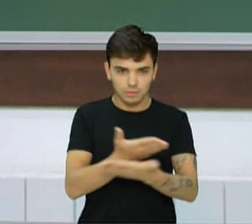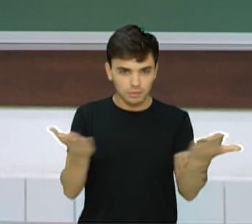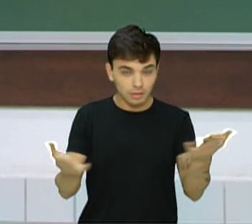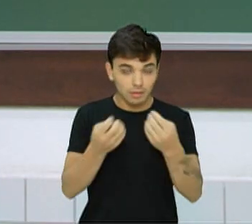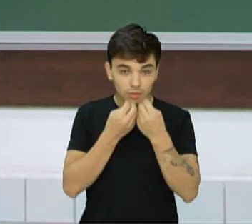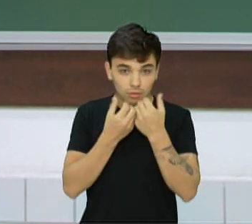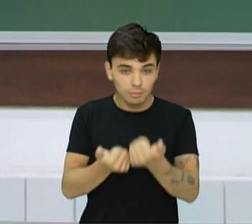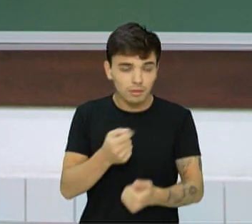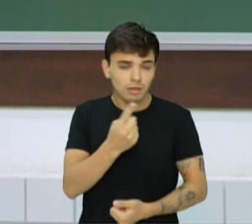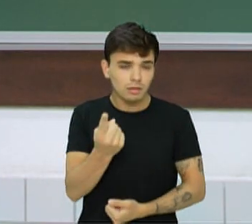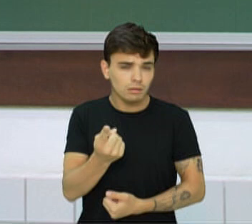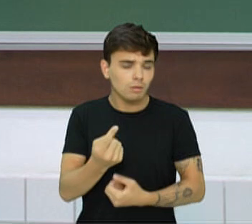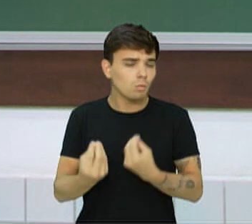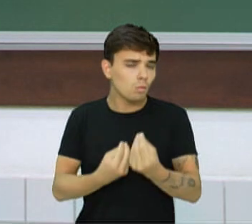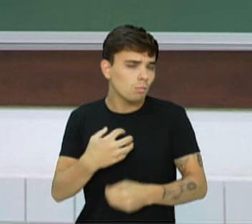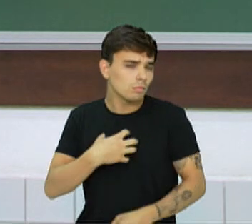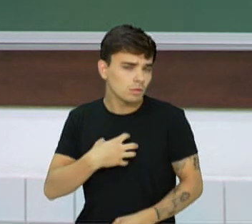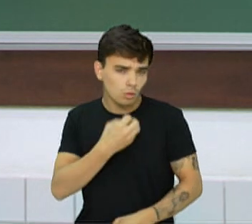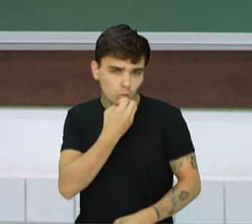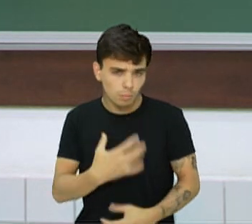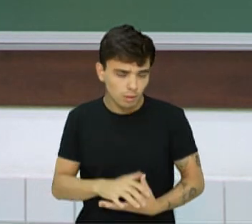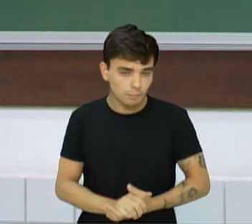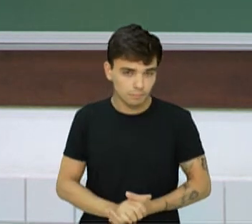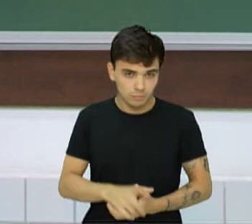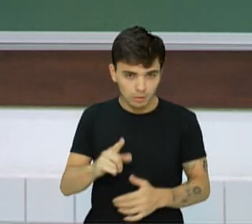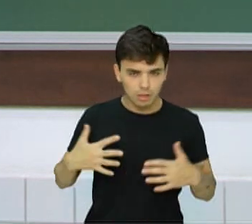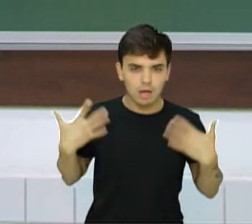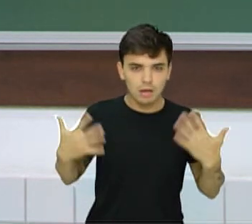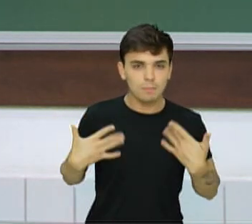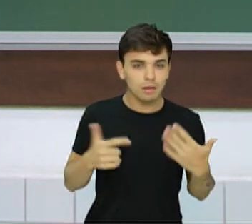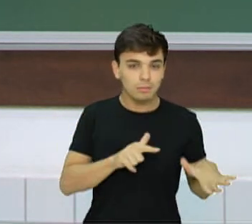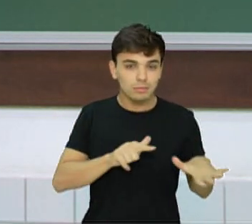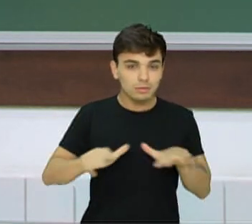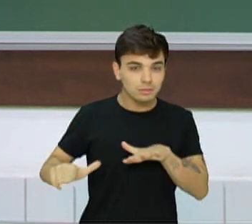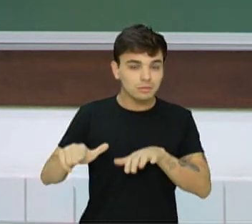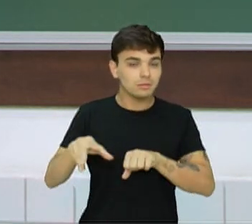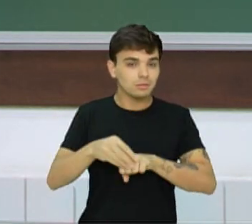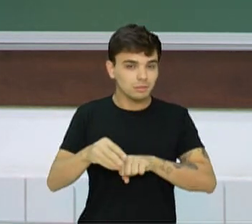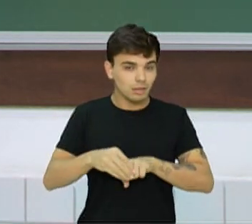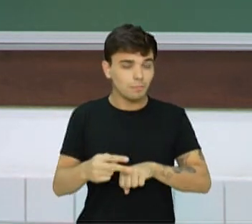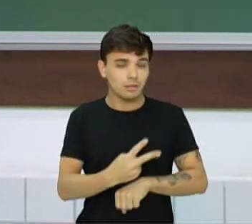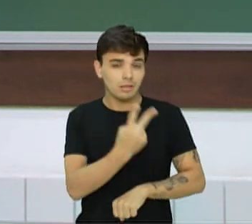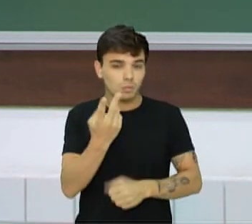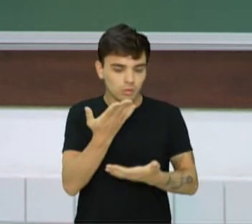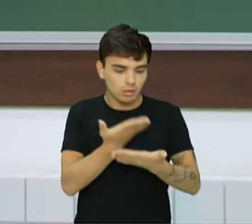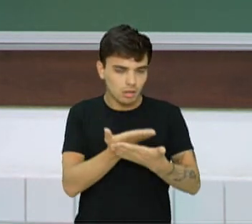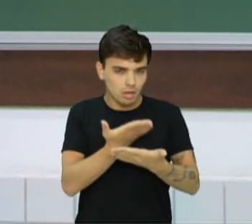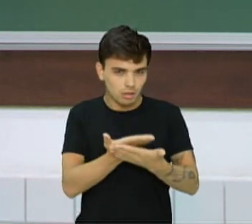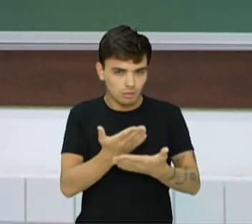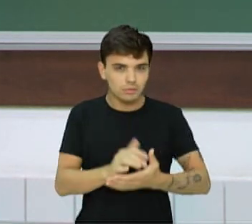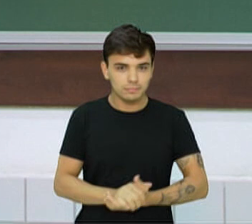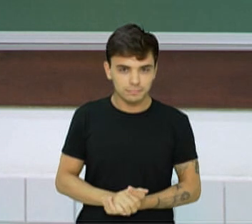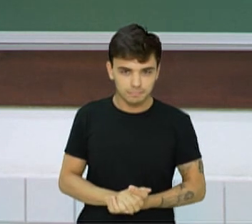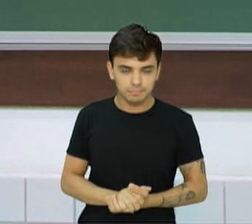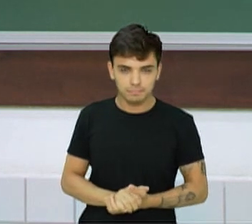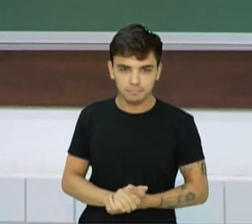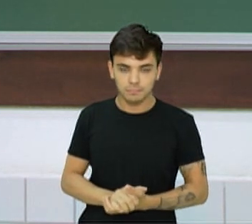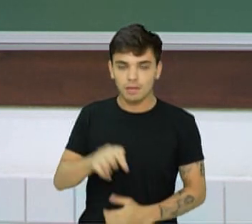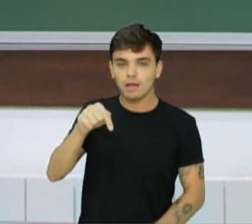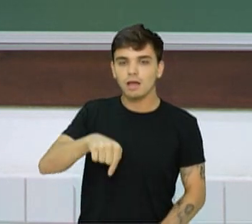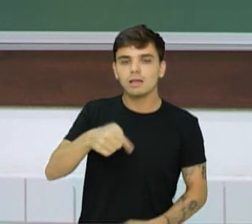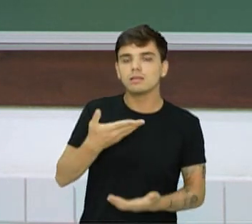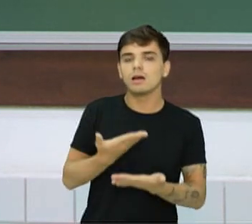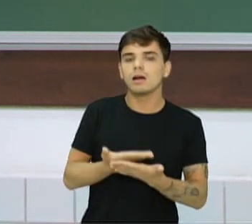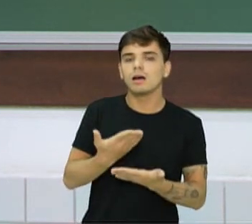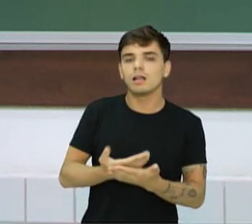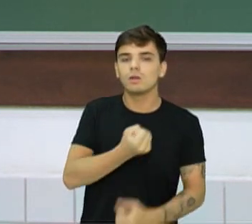pessoal, como vocês estão? Tudo bem? Animados para a nossa segunda aula da Semana do Conhecimento? Essa é a